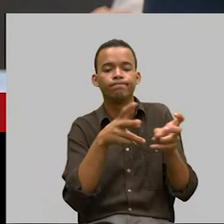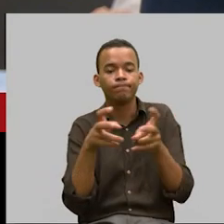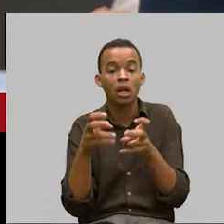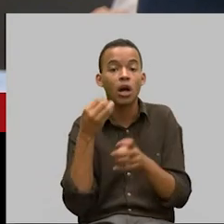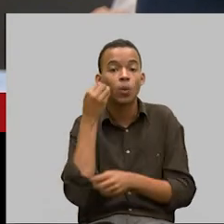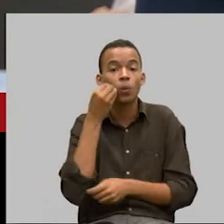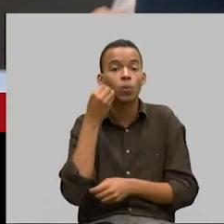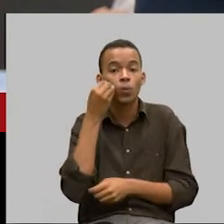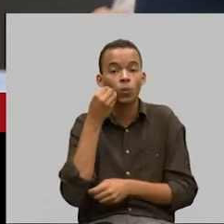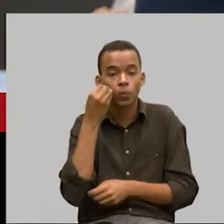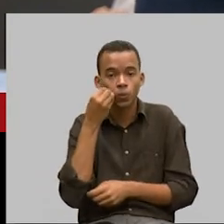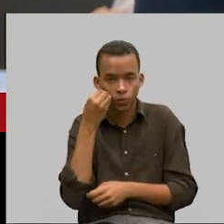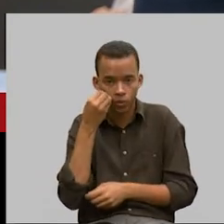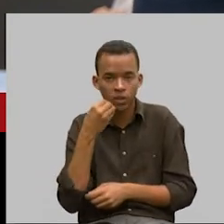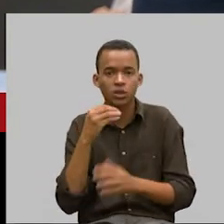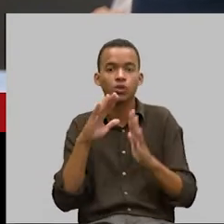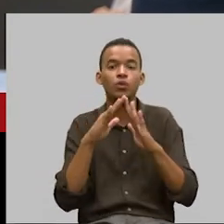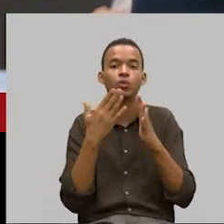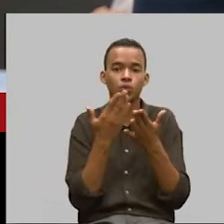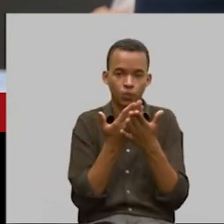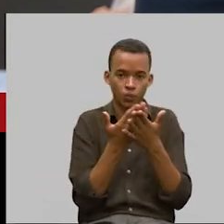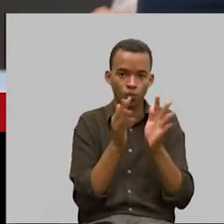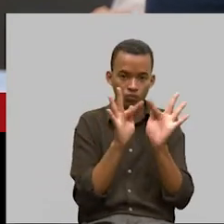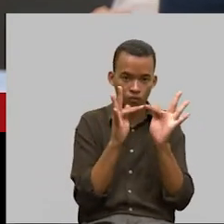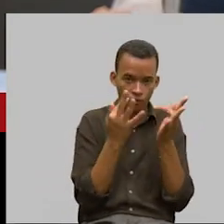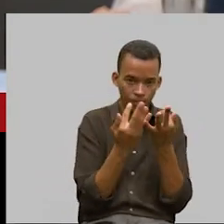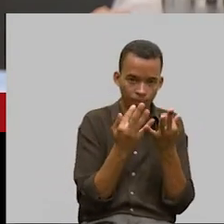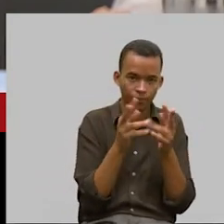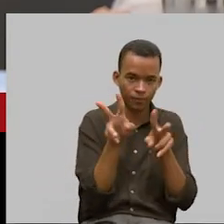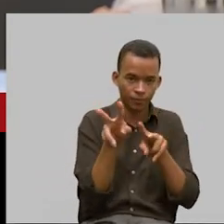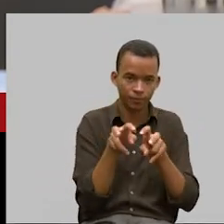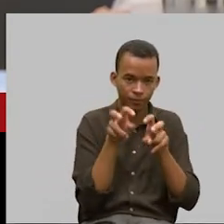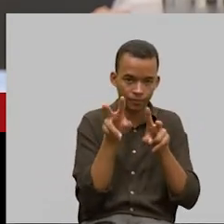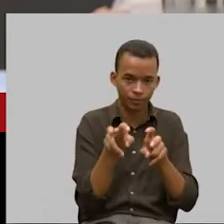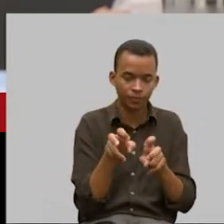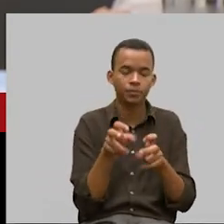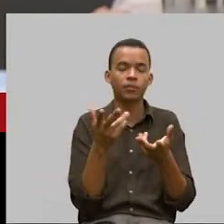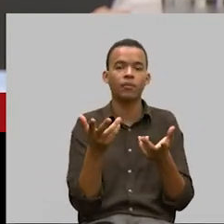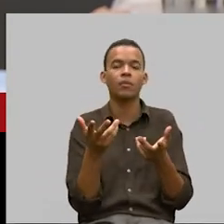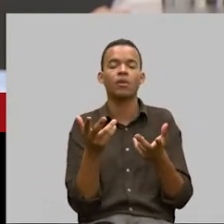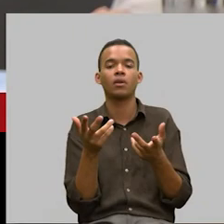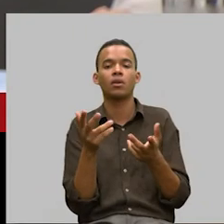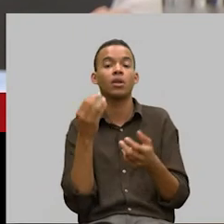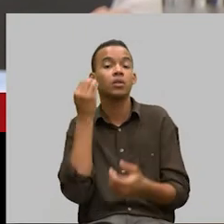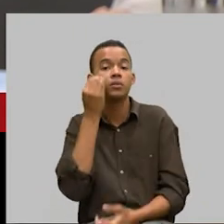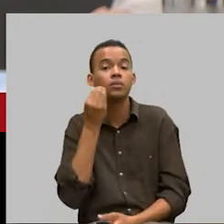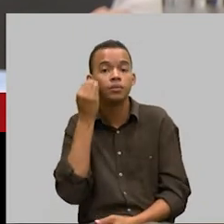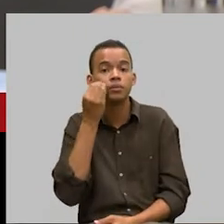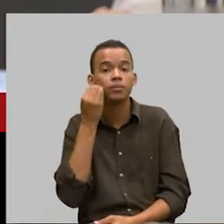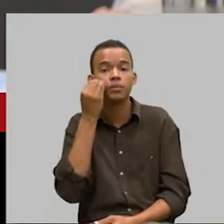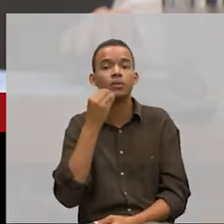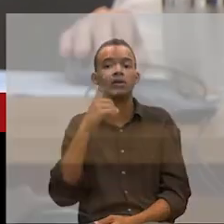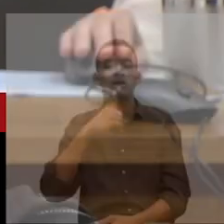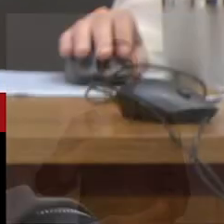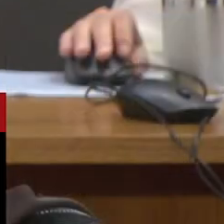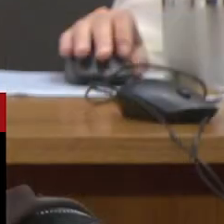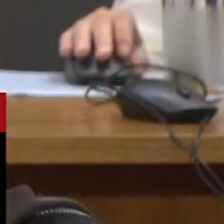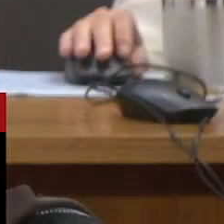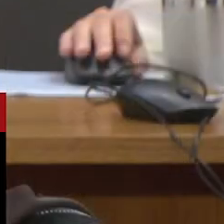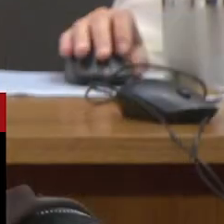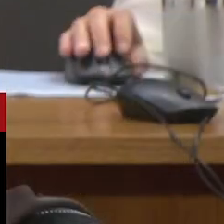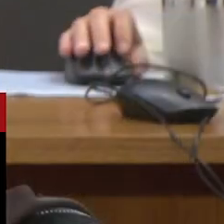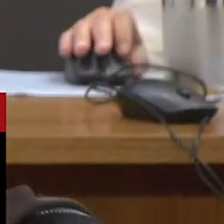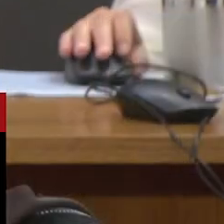famílias agrícolas como a experiência que tem uma uma uma notoriedade com a